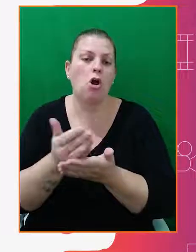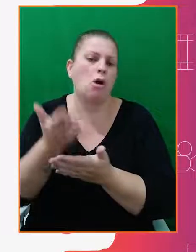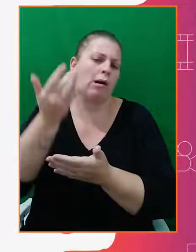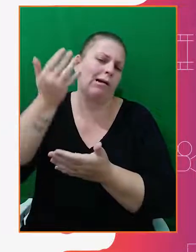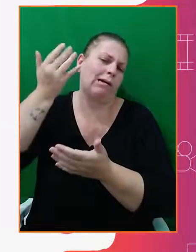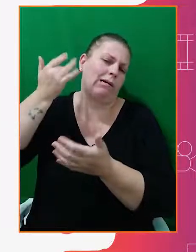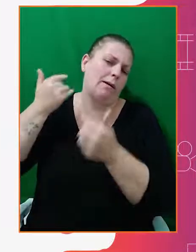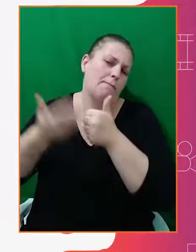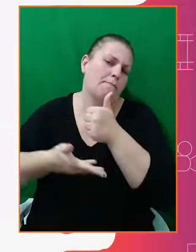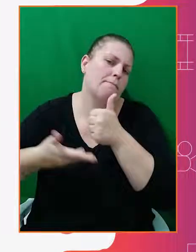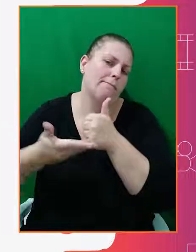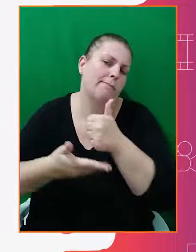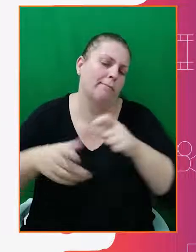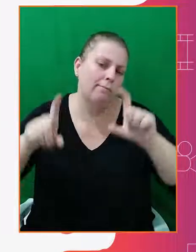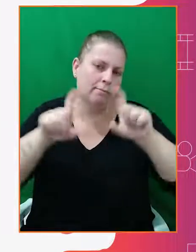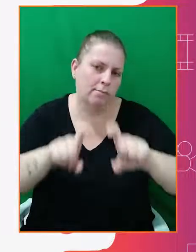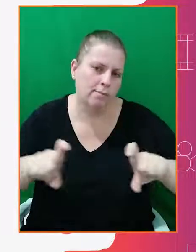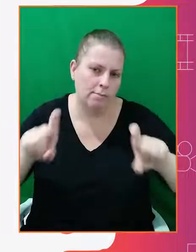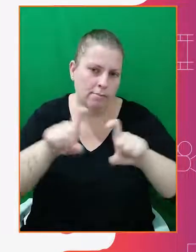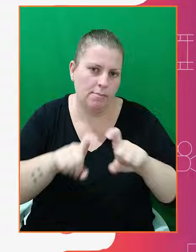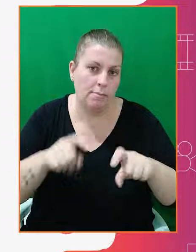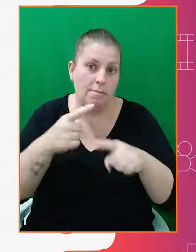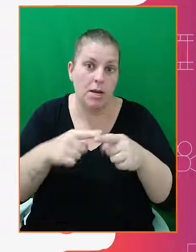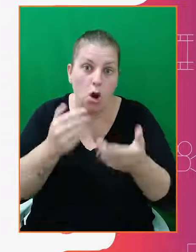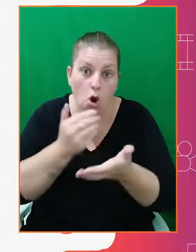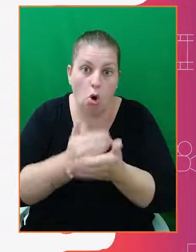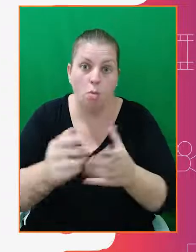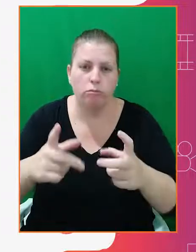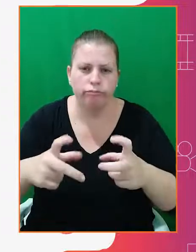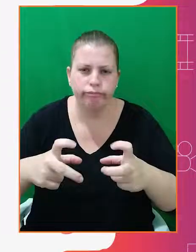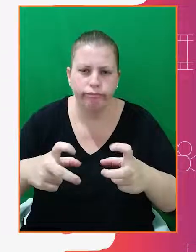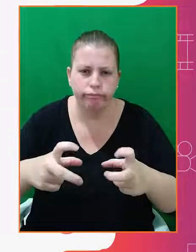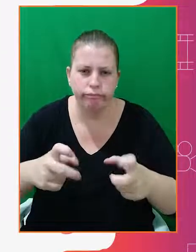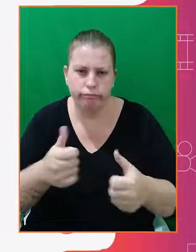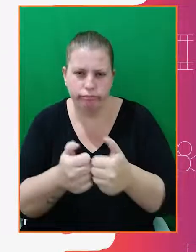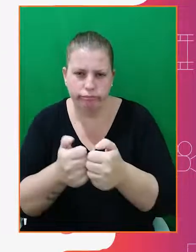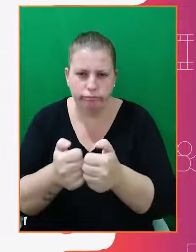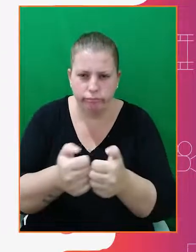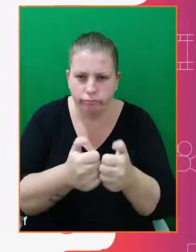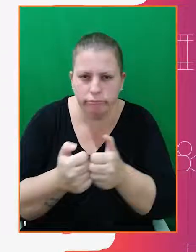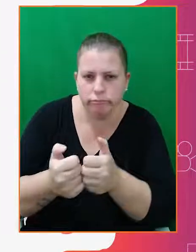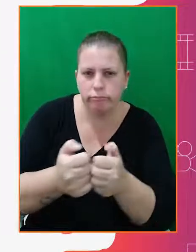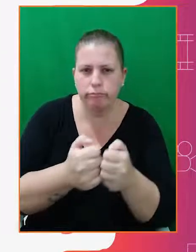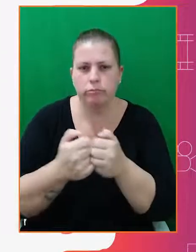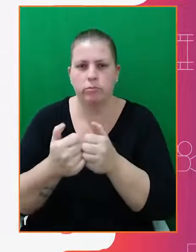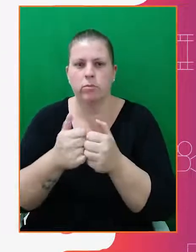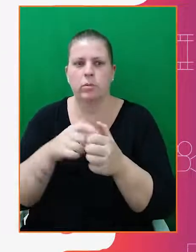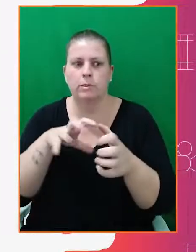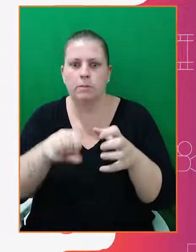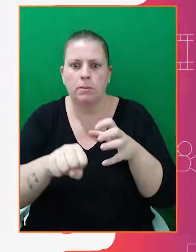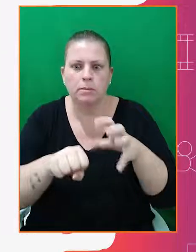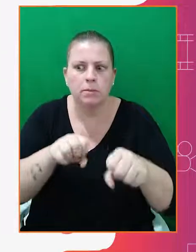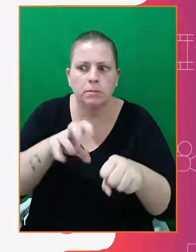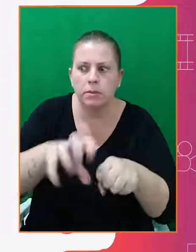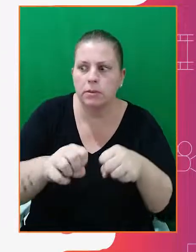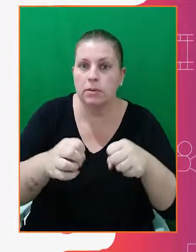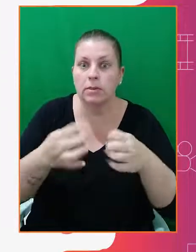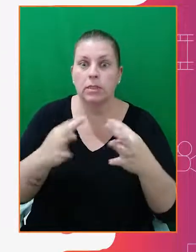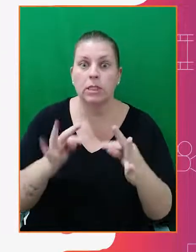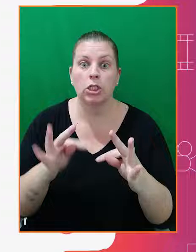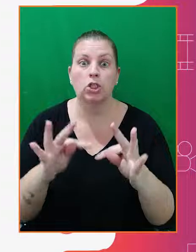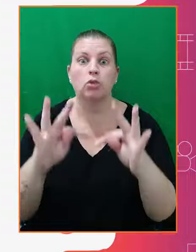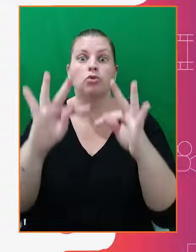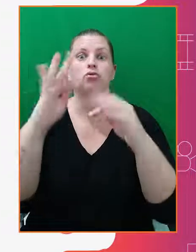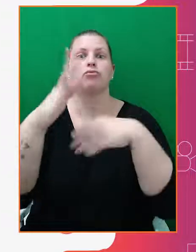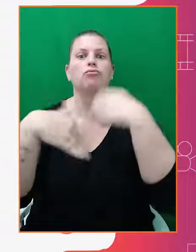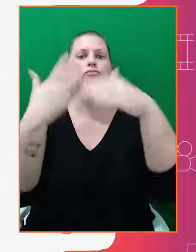os inícios das bases da computação, mas foi só com o surgimento dos games que ela conseguiu conquistar um campo tecnológico